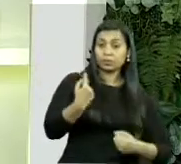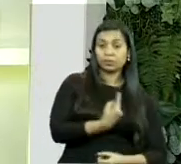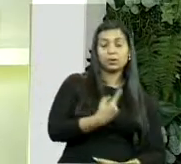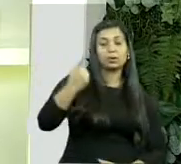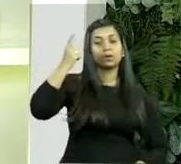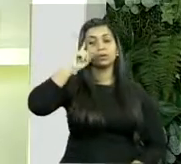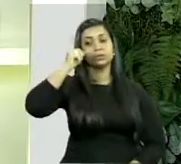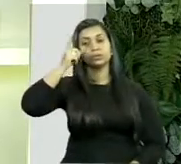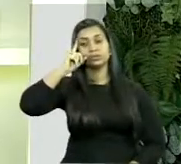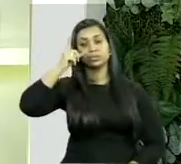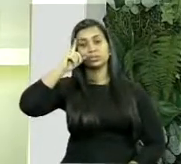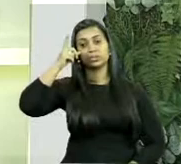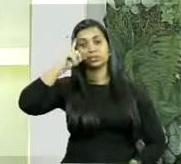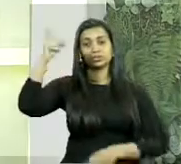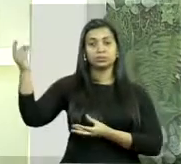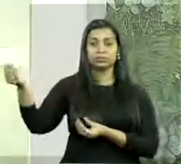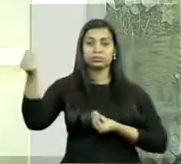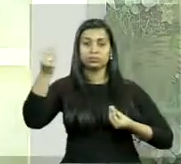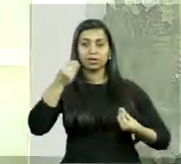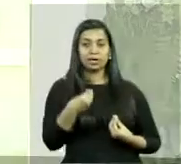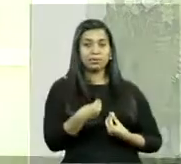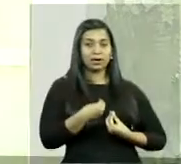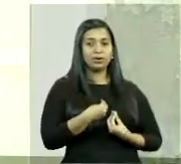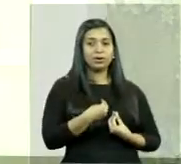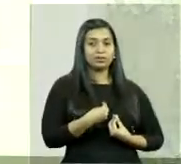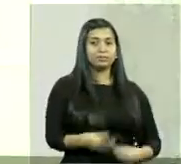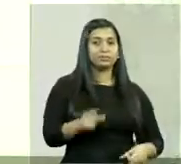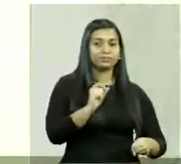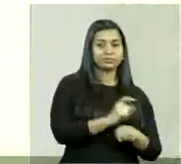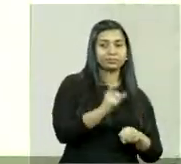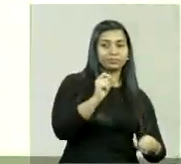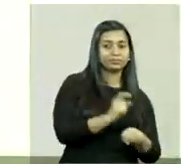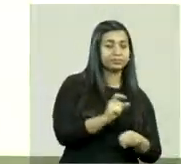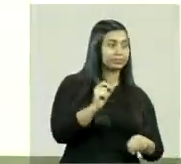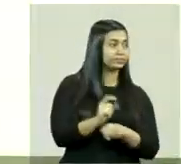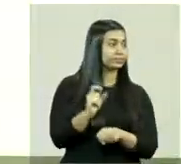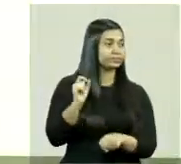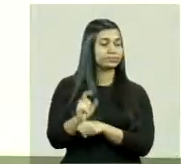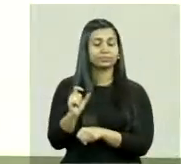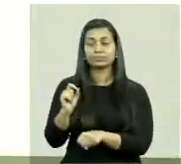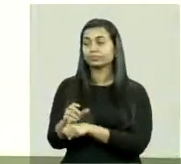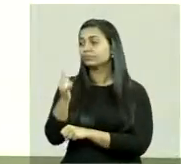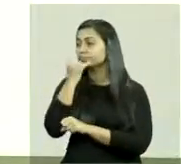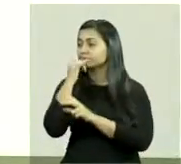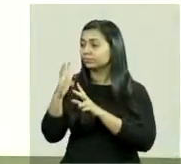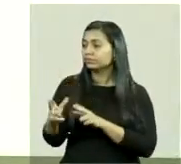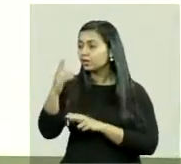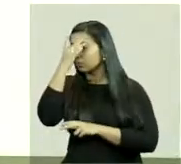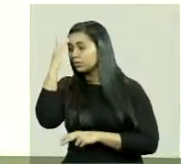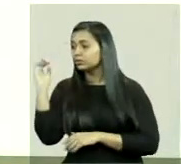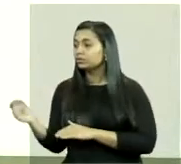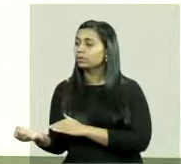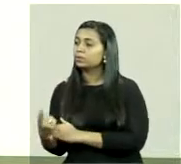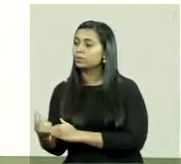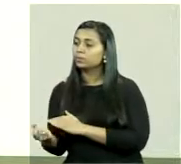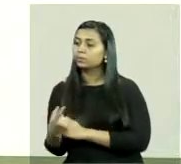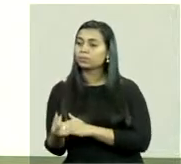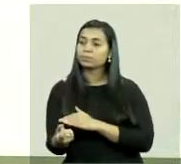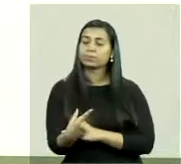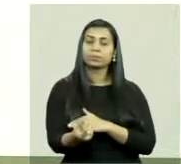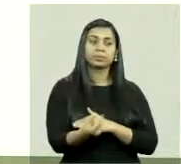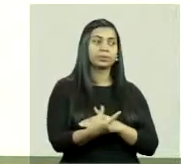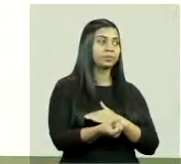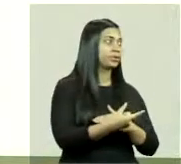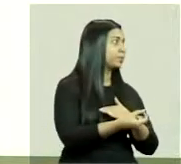céu. O pão nosso de cada dia nos dai hoje. Perdoai as nossas ofensas,